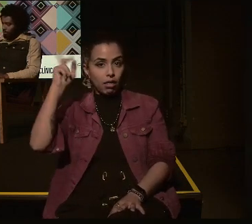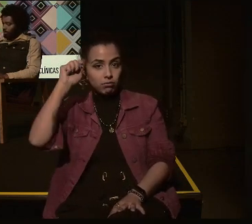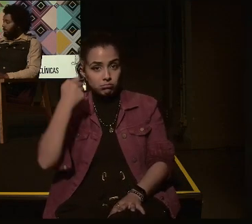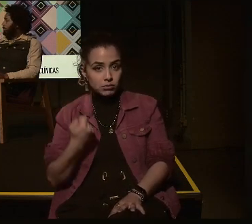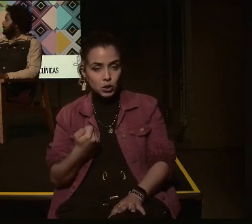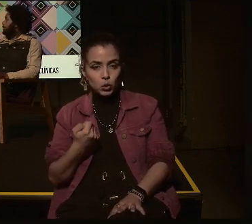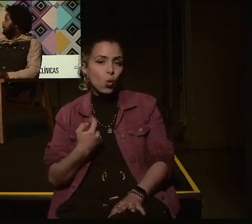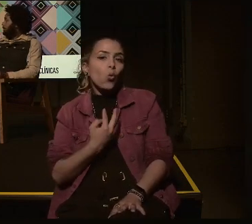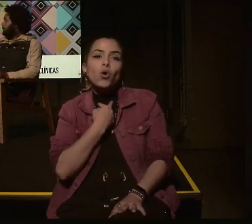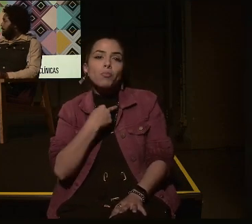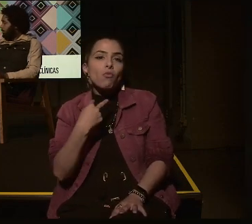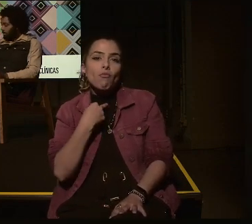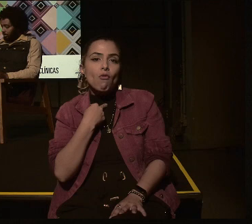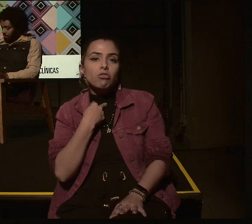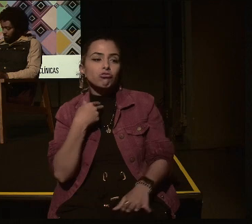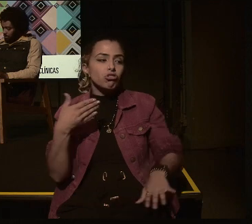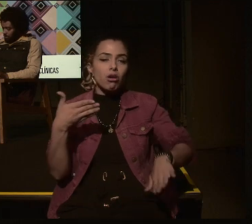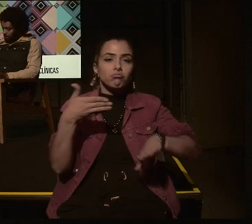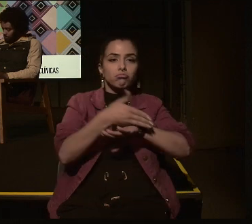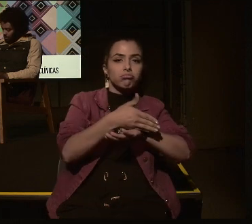Literalmente.